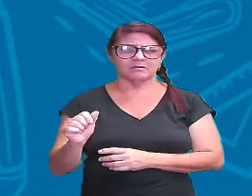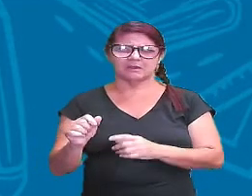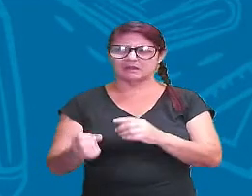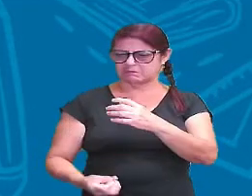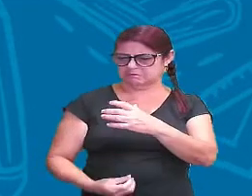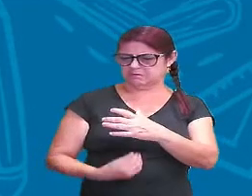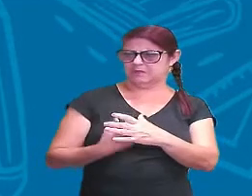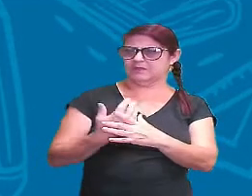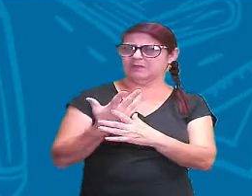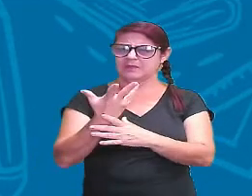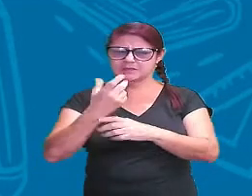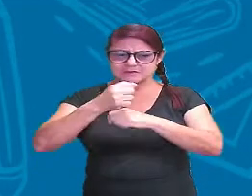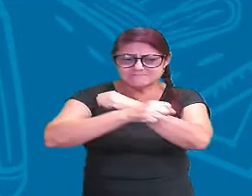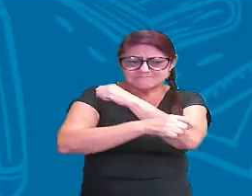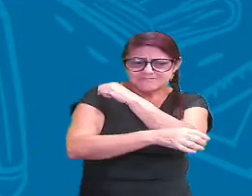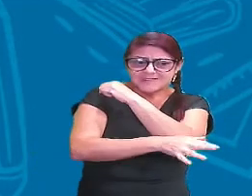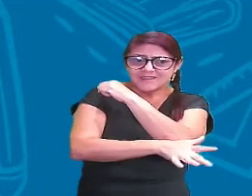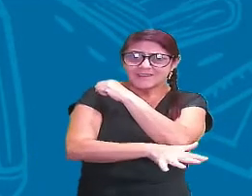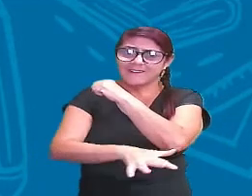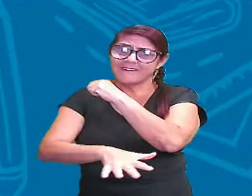Aparece na raiz,